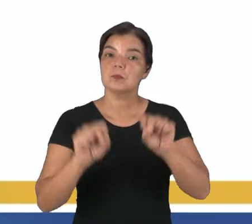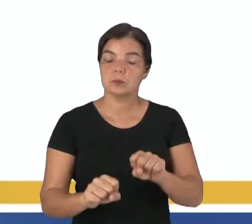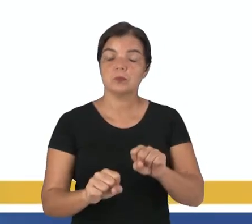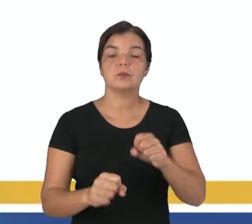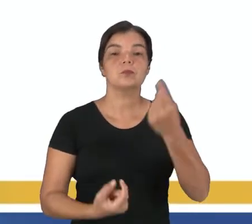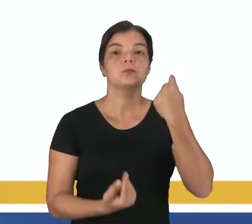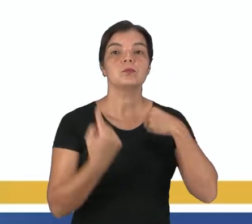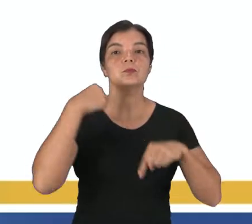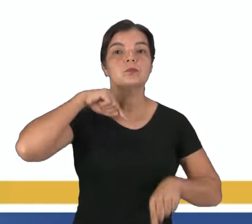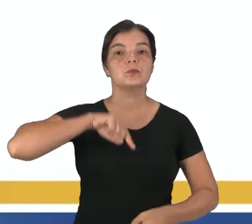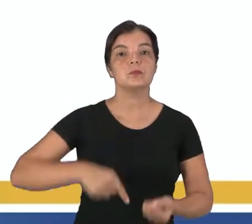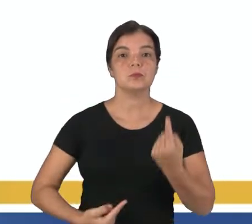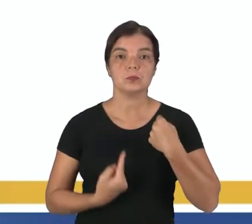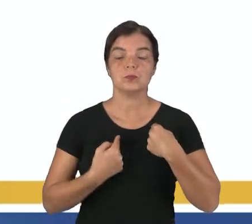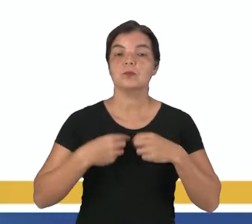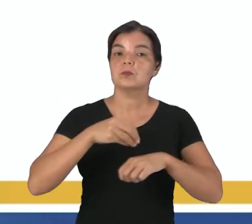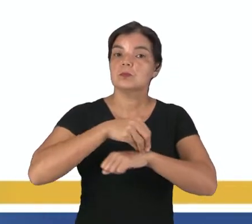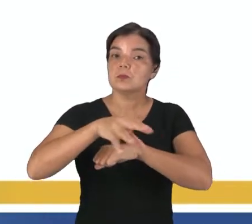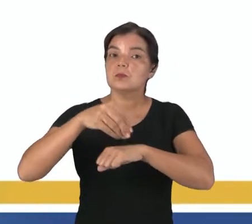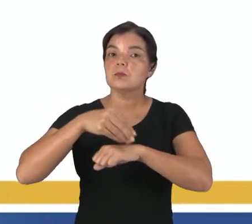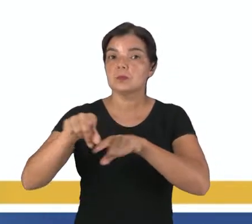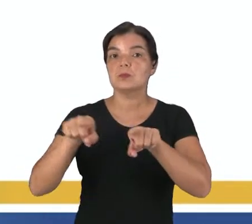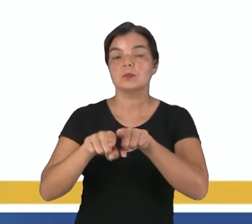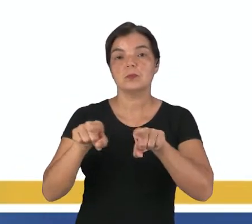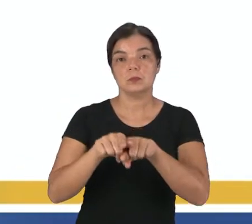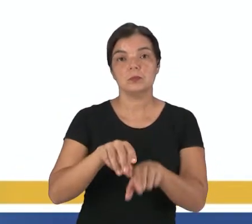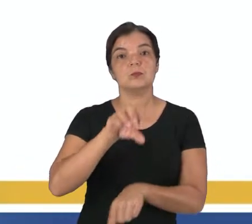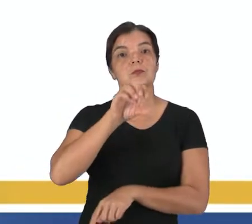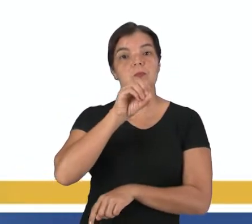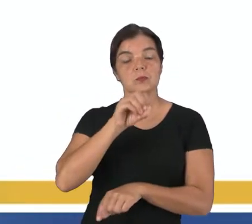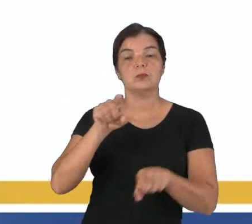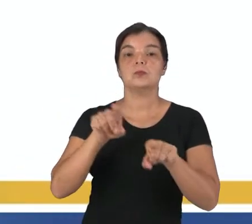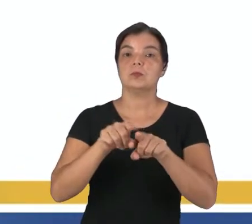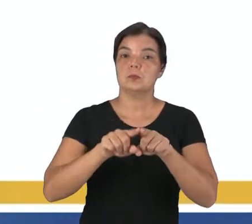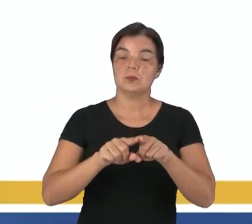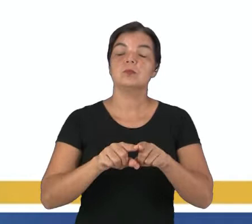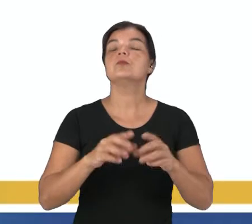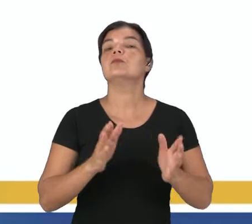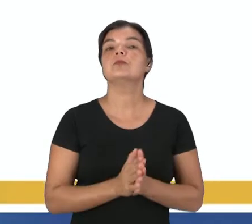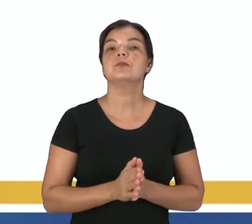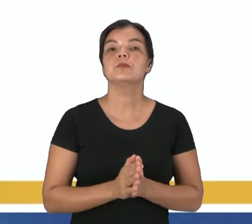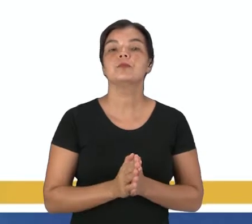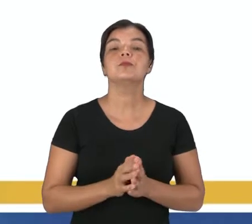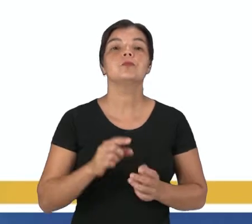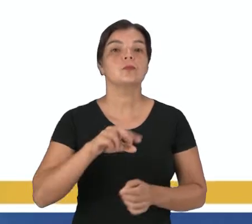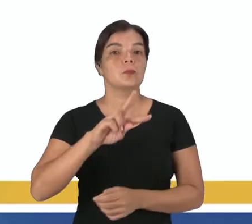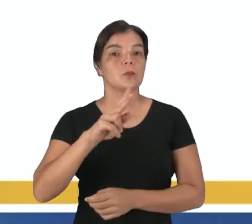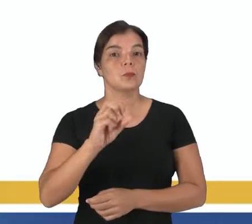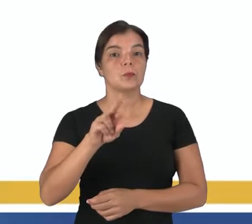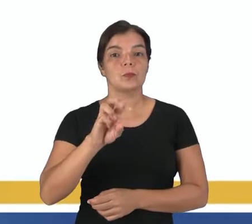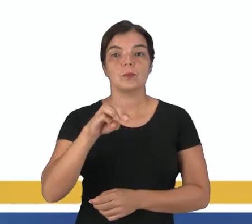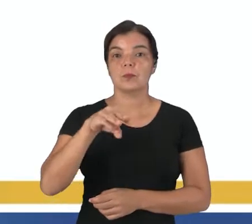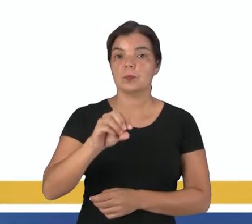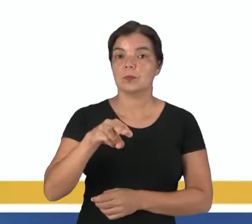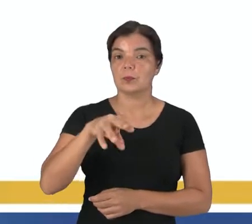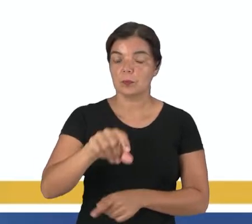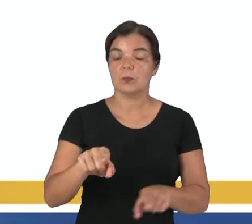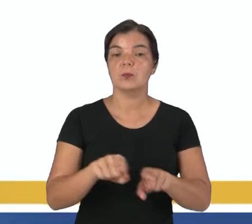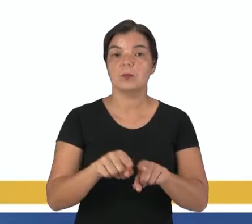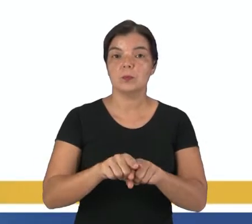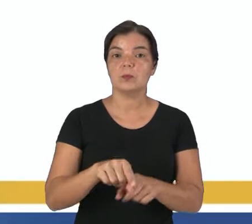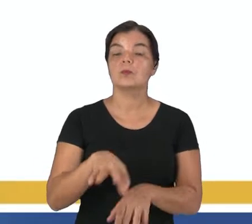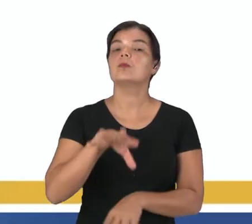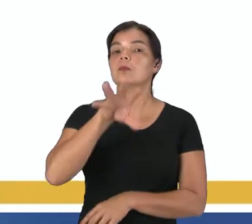é a distribuição de nutrientes e de gás oxigênio, além de hormônios, esses nutrientes, esse